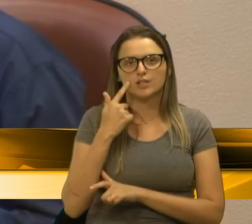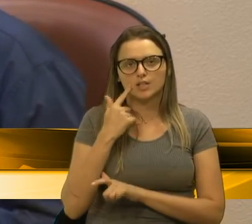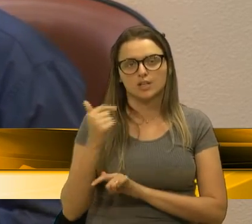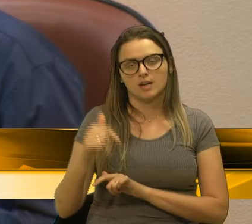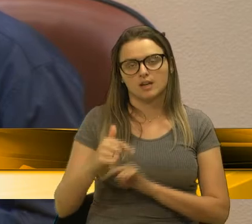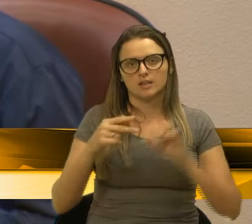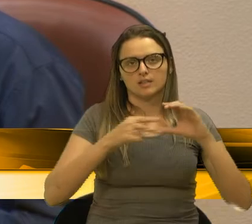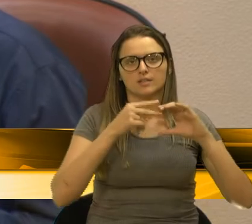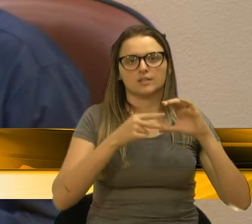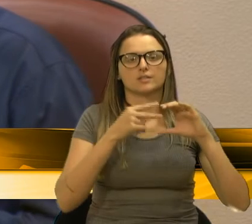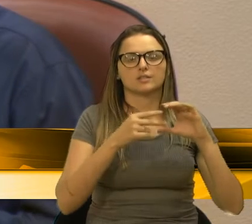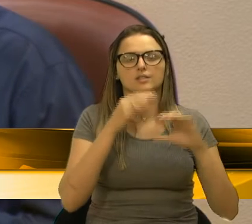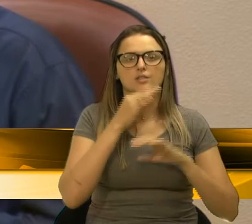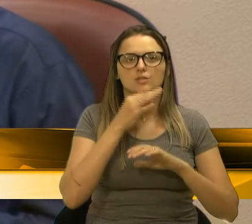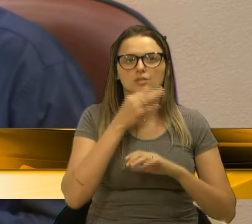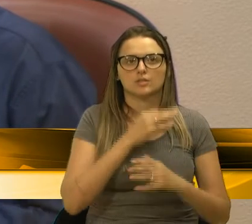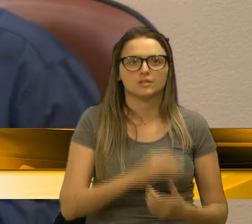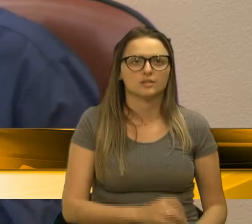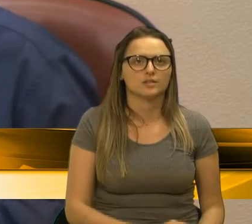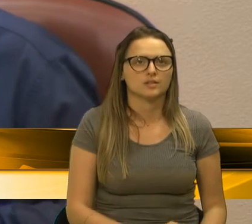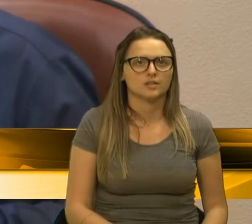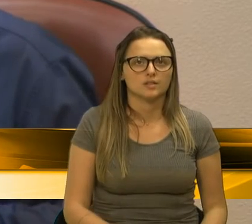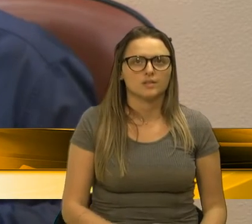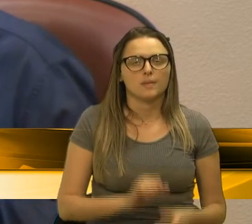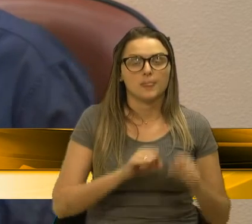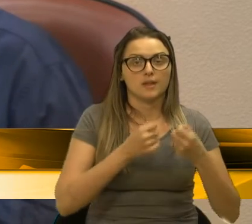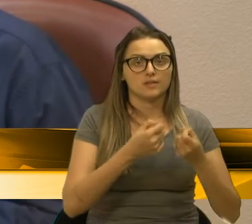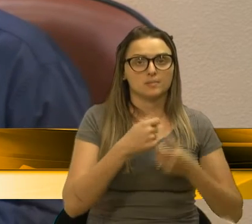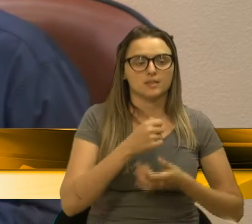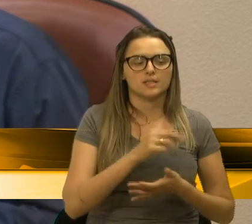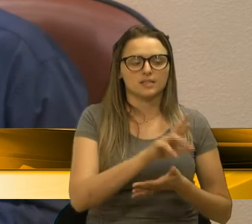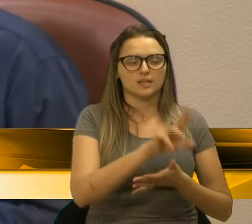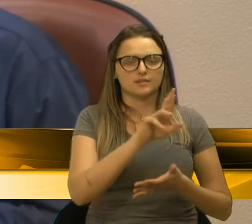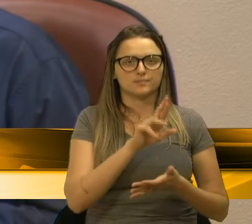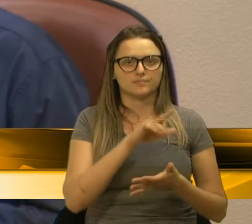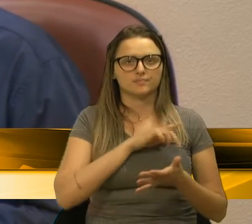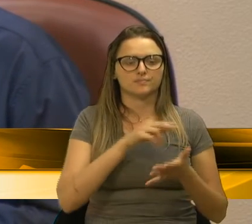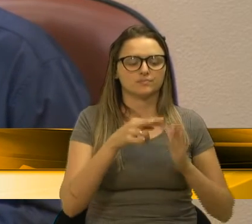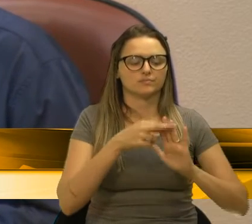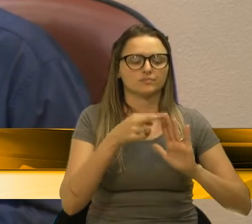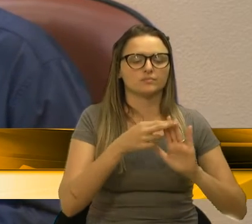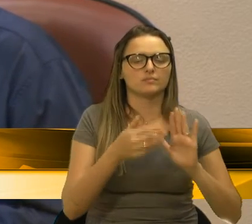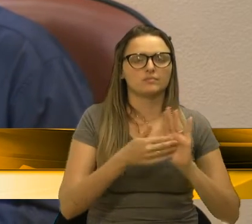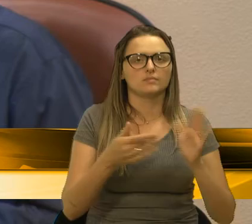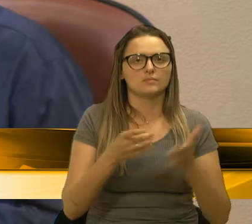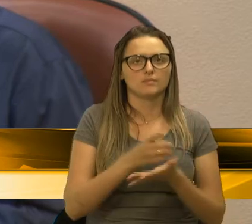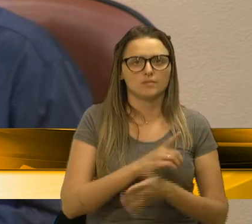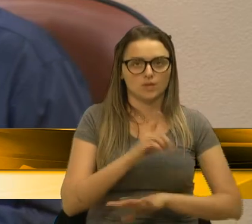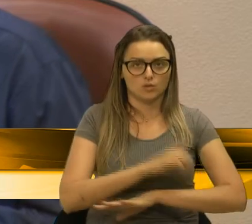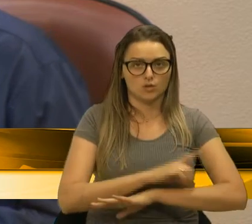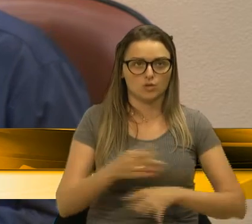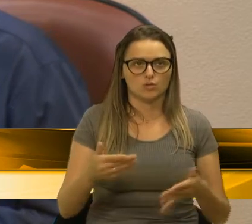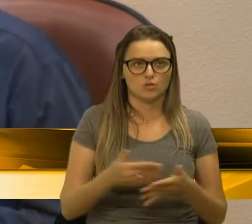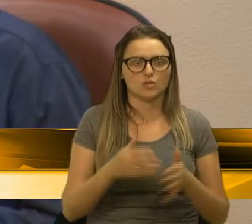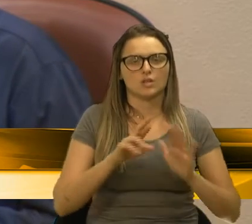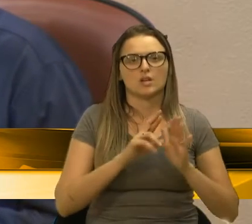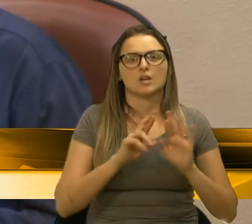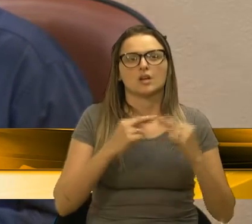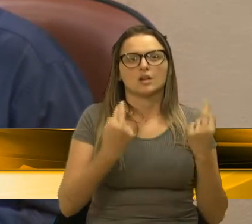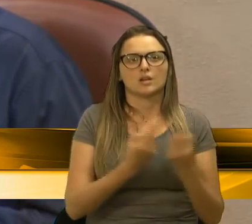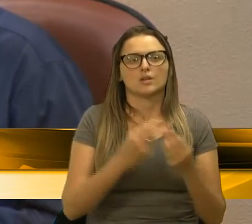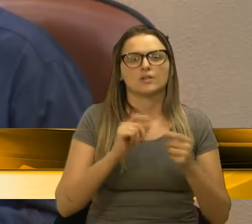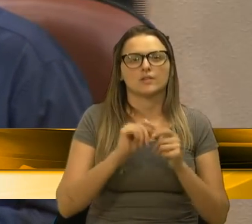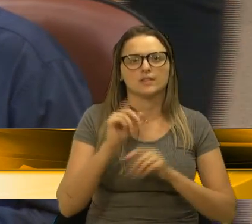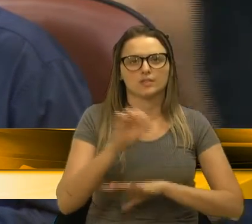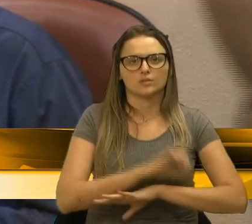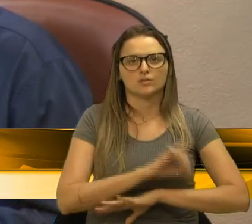NPTF, na Câmara Municipal de Caxias do Sul, a defesa deverá apresentar requerimento até às 17 do dia de hoje. Nesse caso, a audiência será realizada na